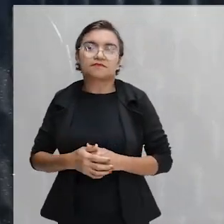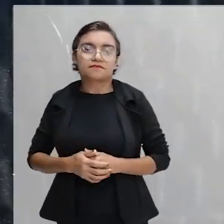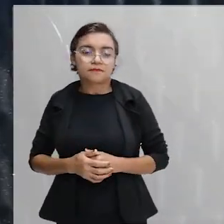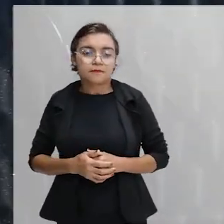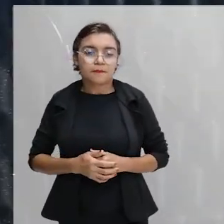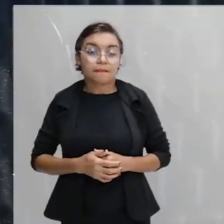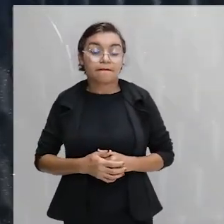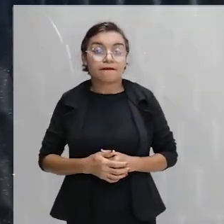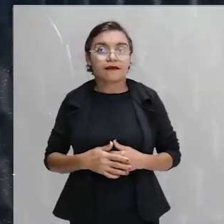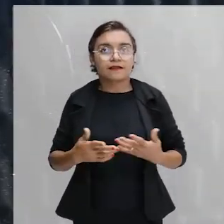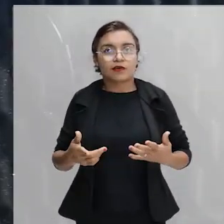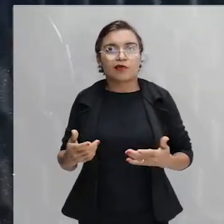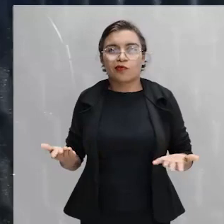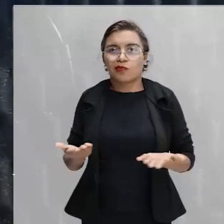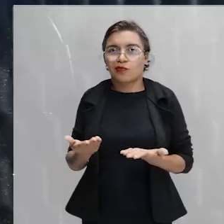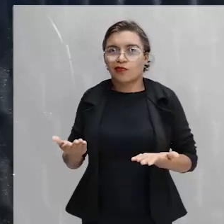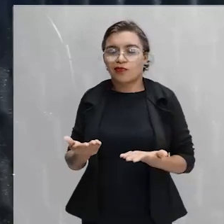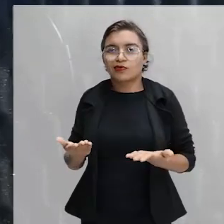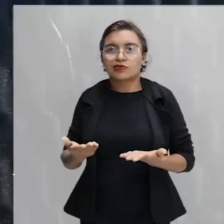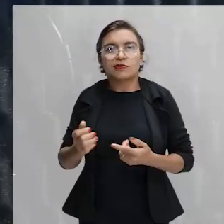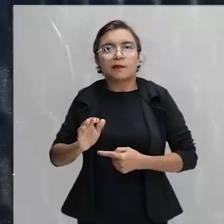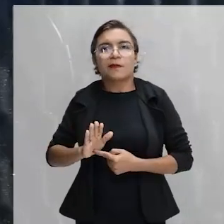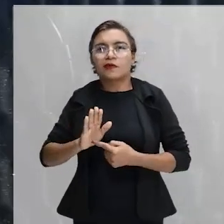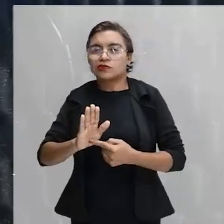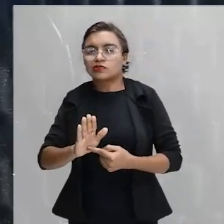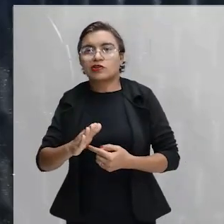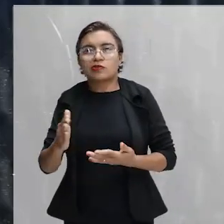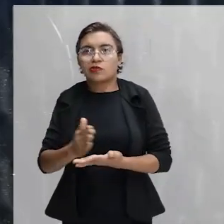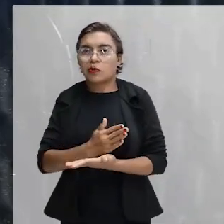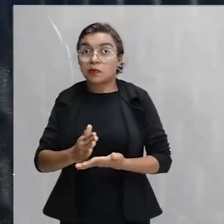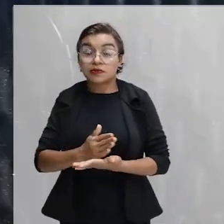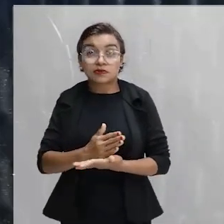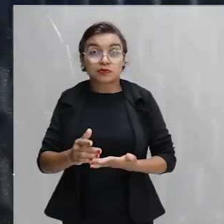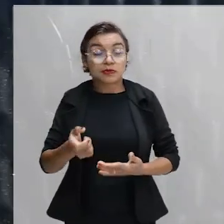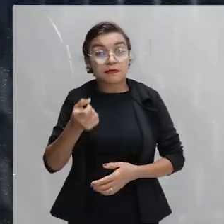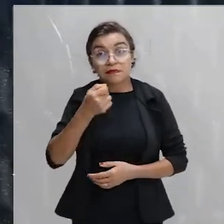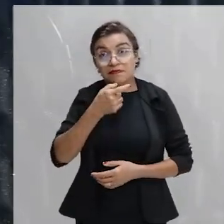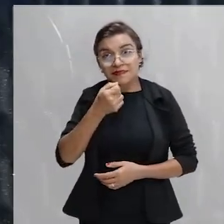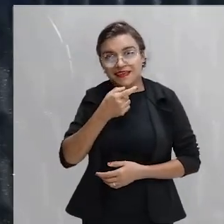hein? Fazendo piadinha. Mas é para descontrair um pouquinho, tá certo?